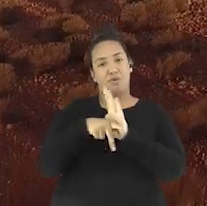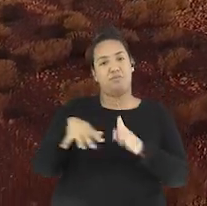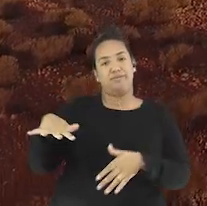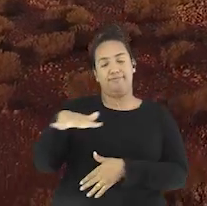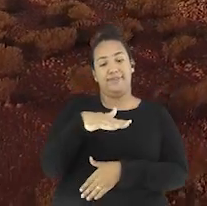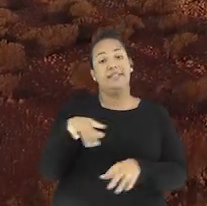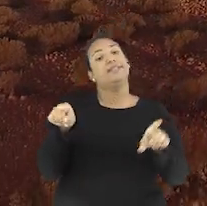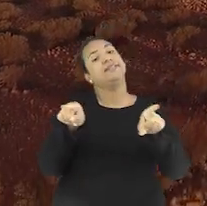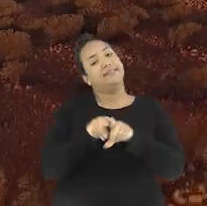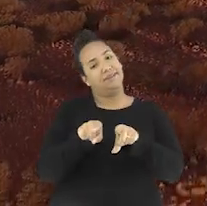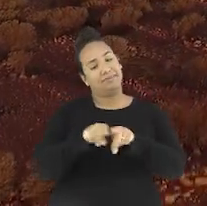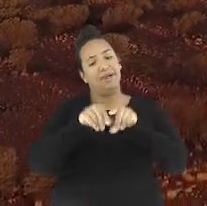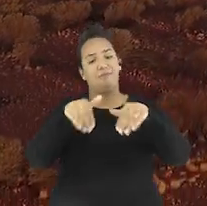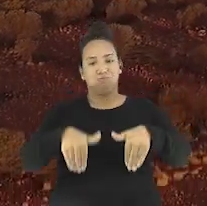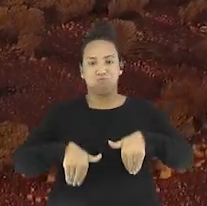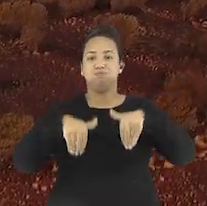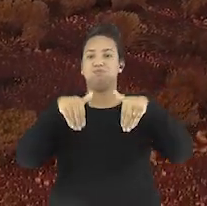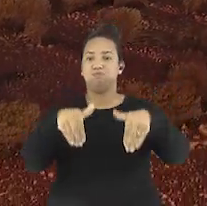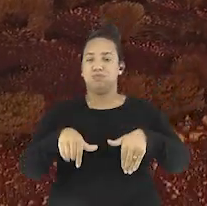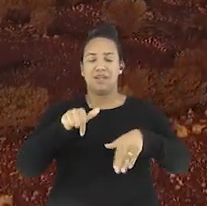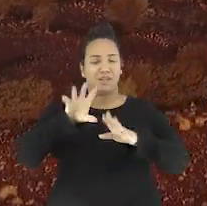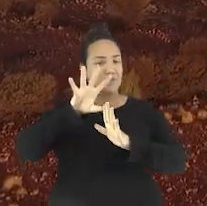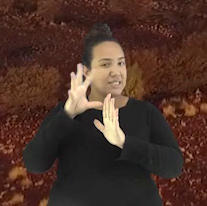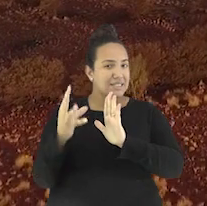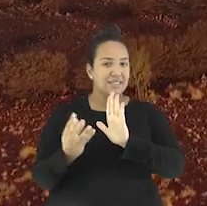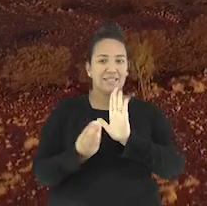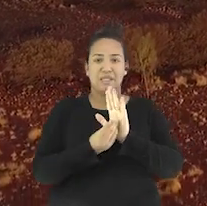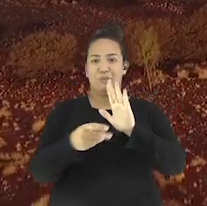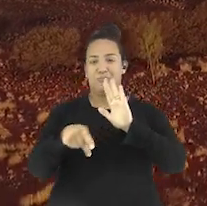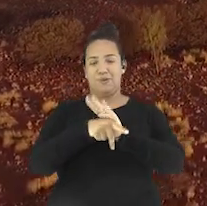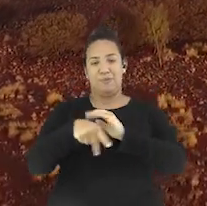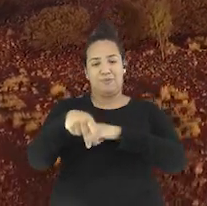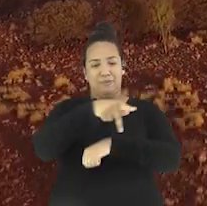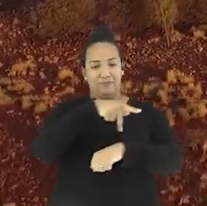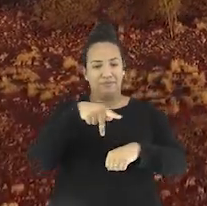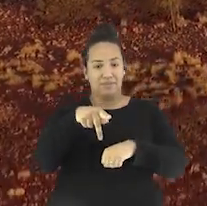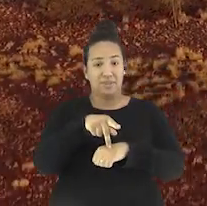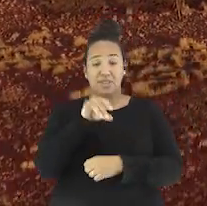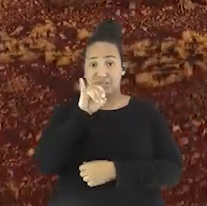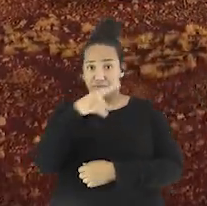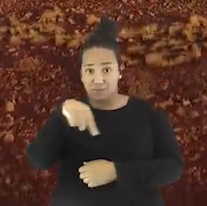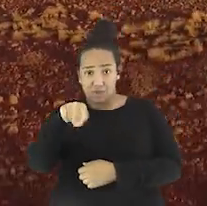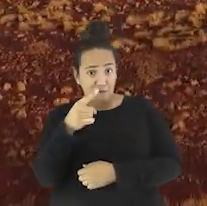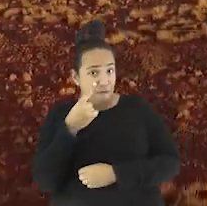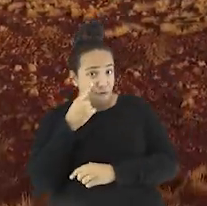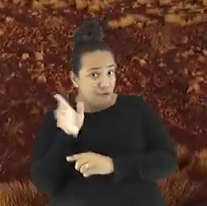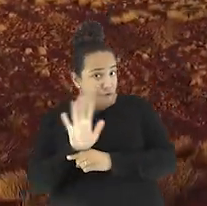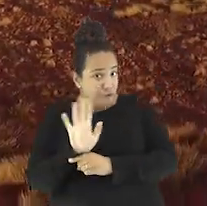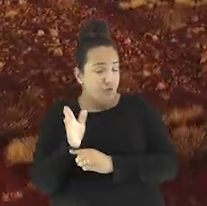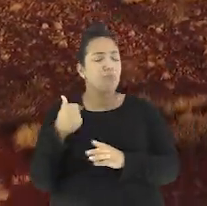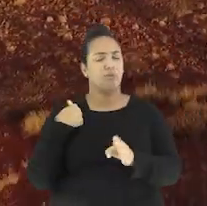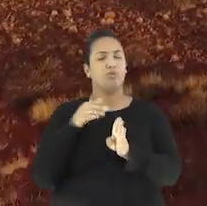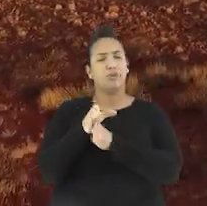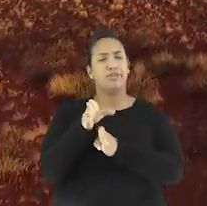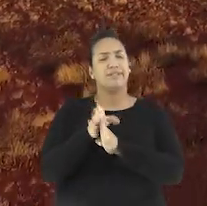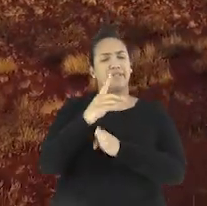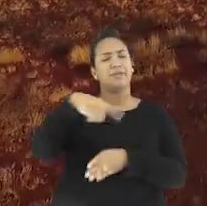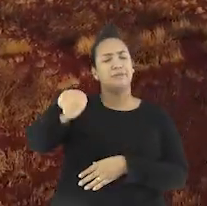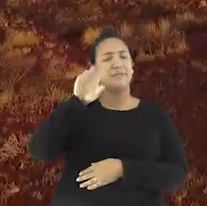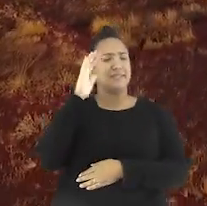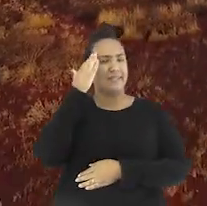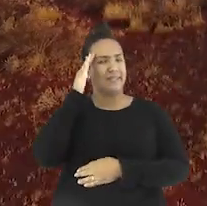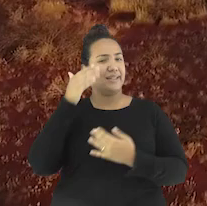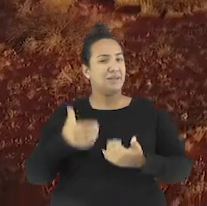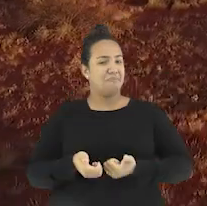Além do canguru, claro, um dos animais símbolos do país. Indico que quem ainda não assistiu ao filme, assista para que possa